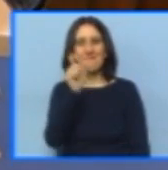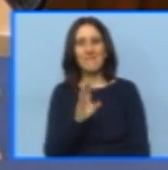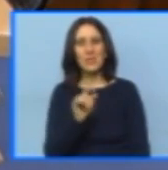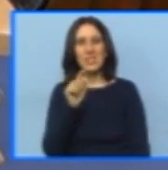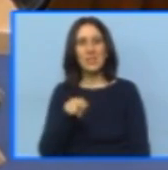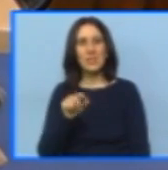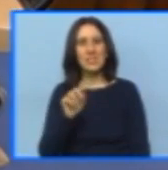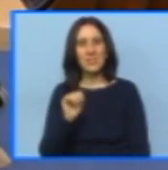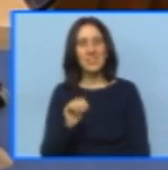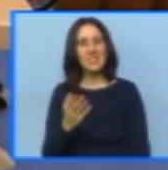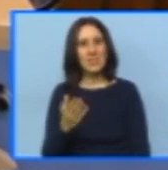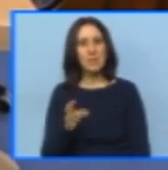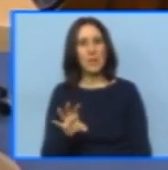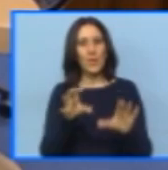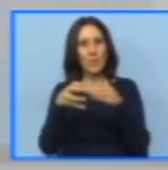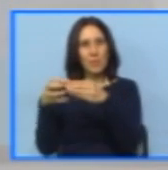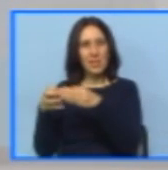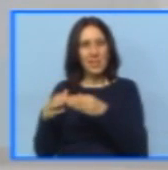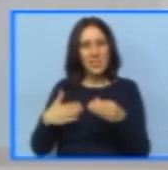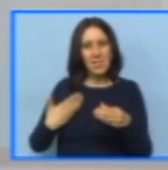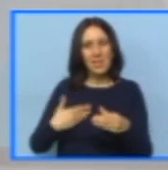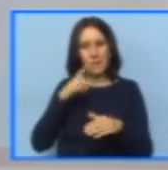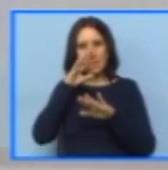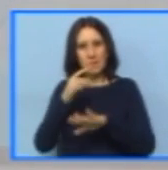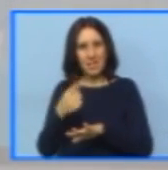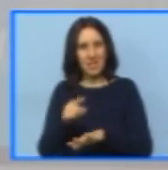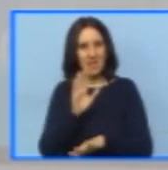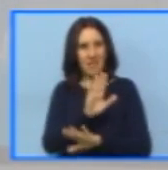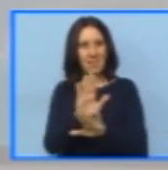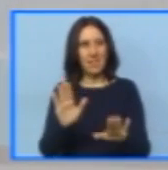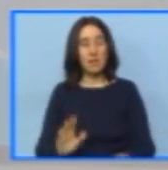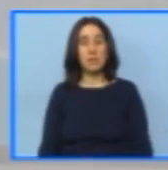anos, temos comunidades também paralisadas pelo medo ainda? Sim,